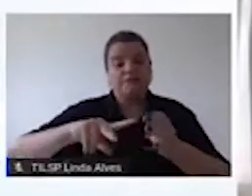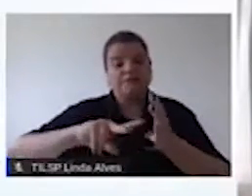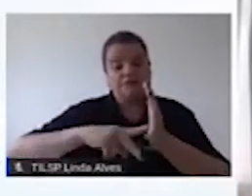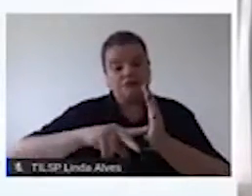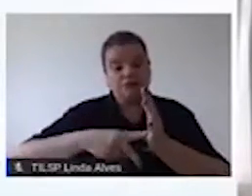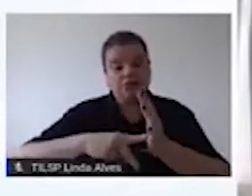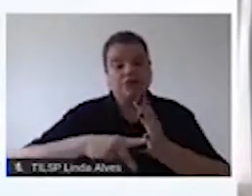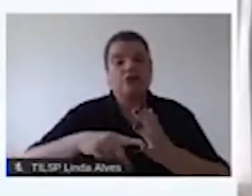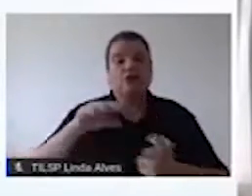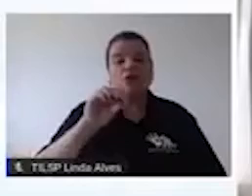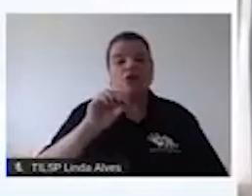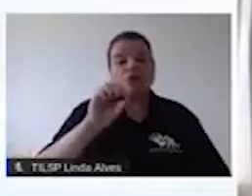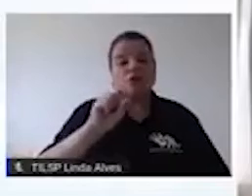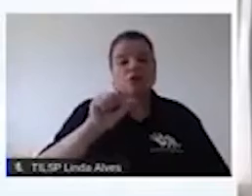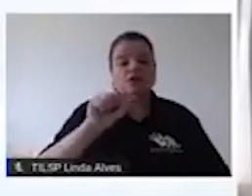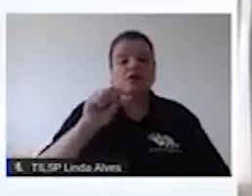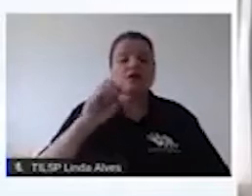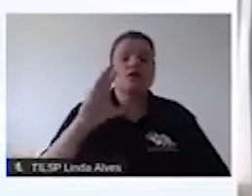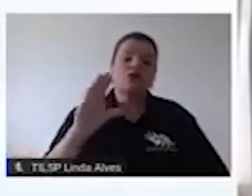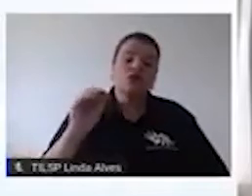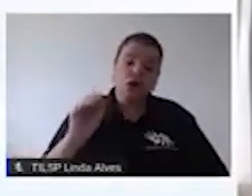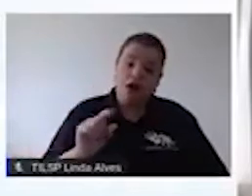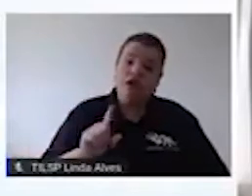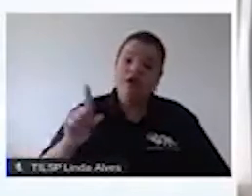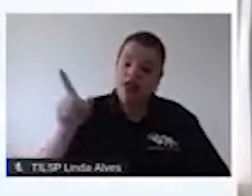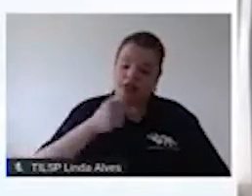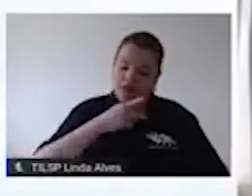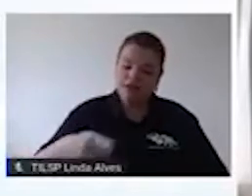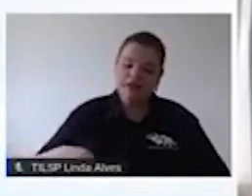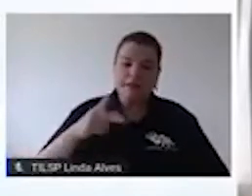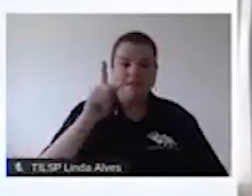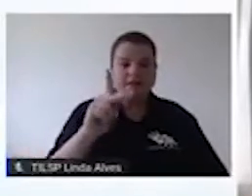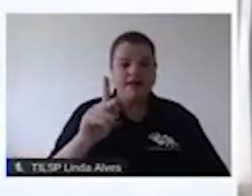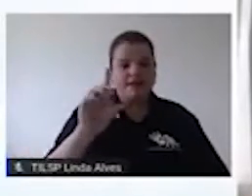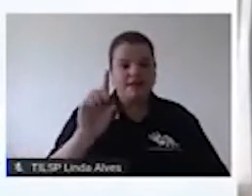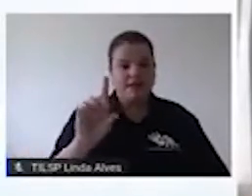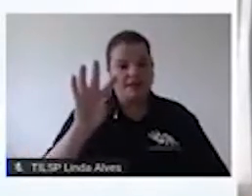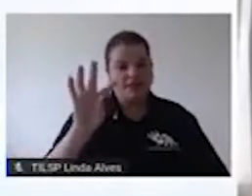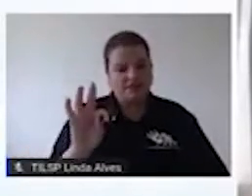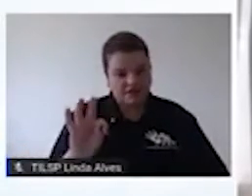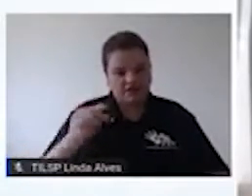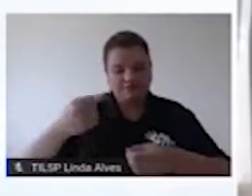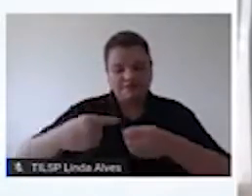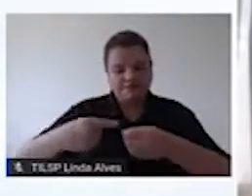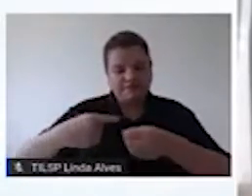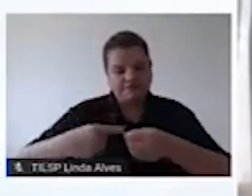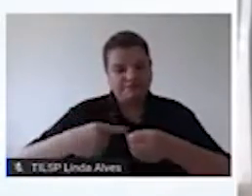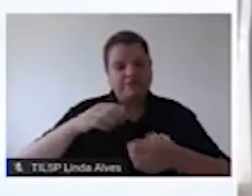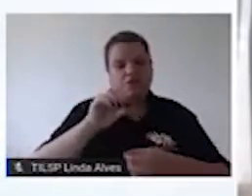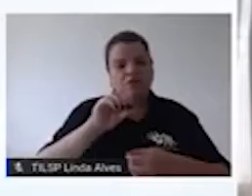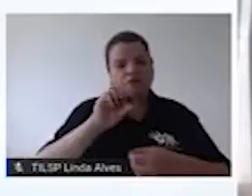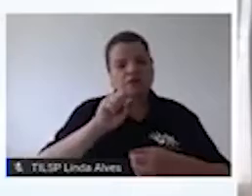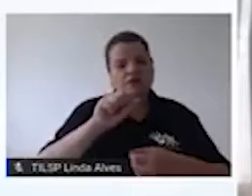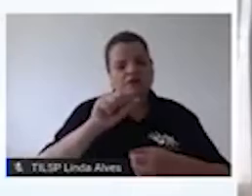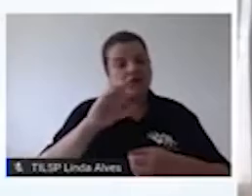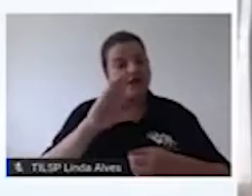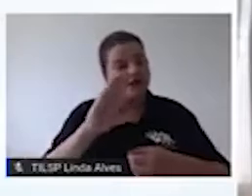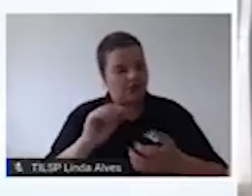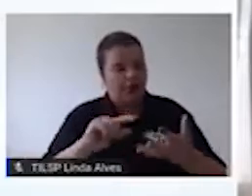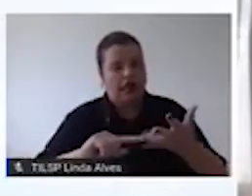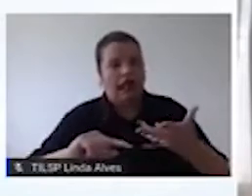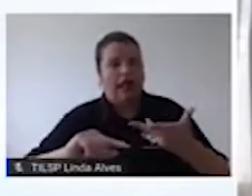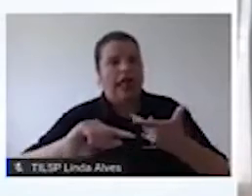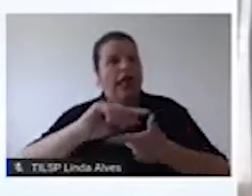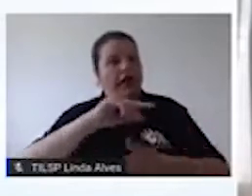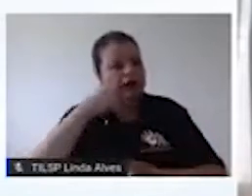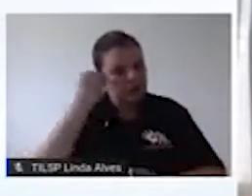e ela é presidente do PDT daquela cidade. Então, eu diria assim para vocês, trabalhadores e